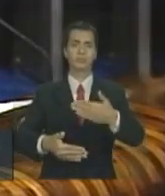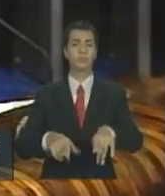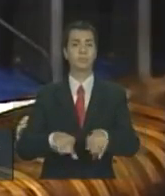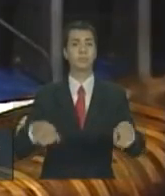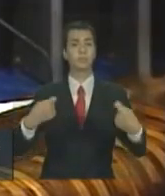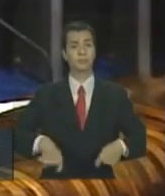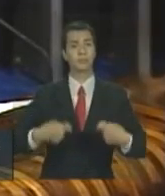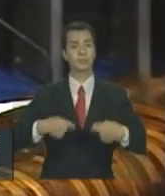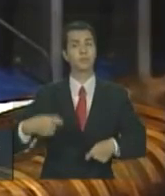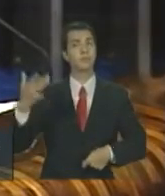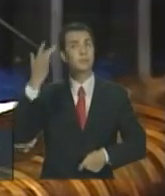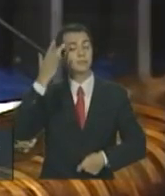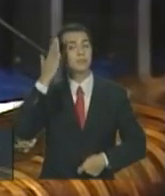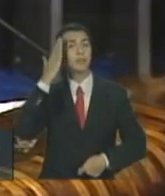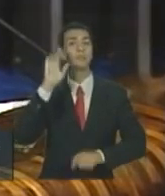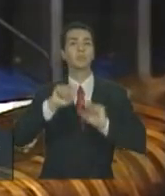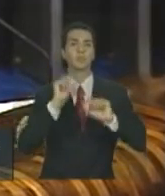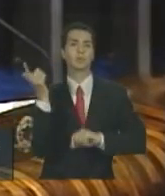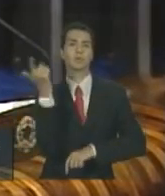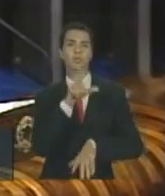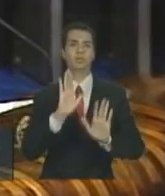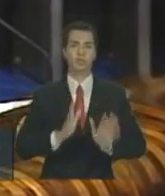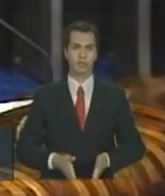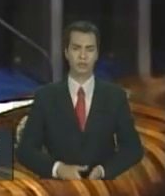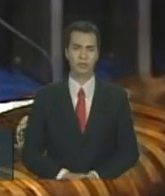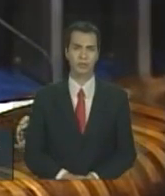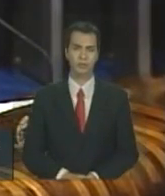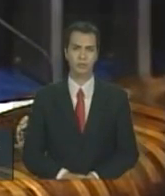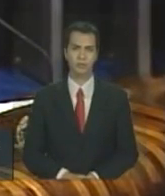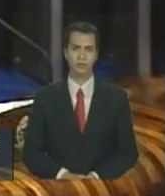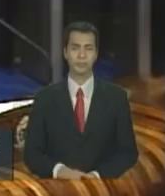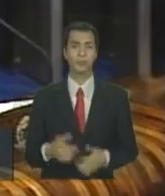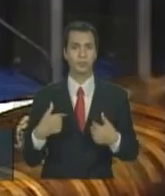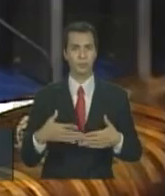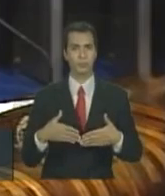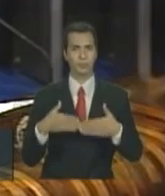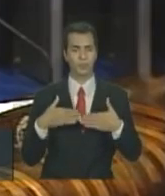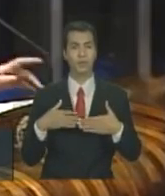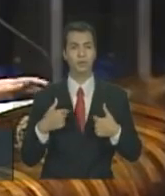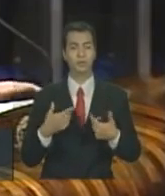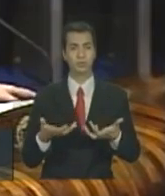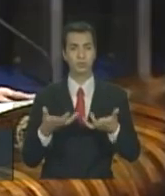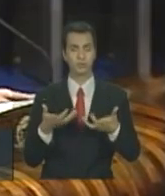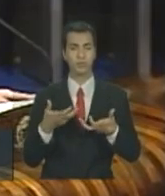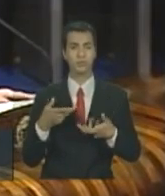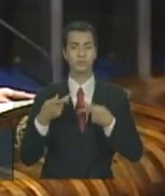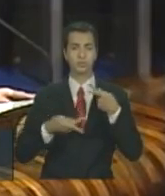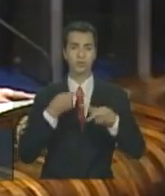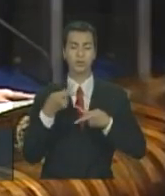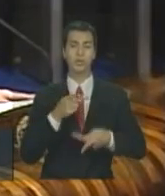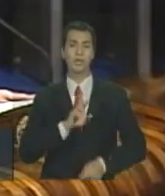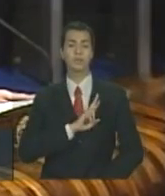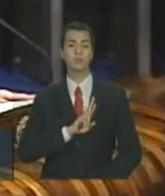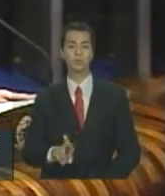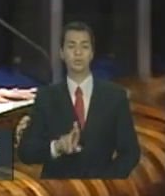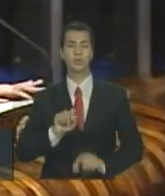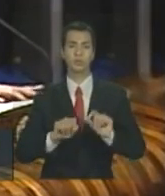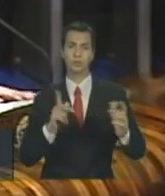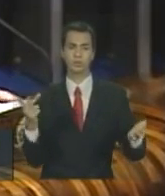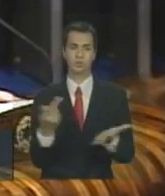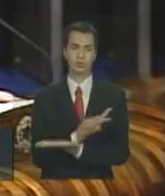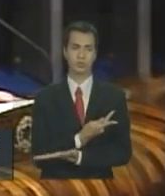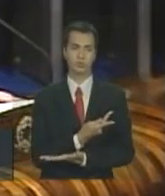consciência também do que já conquistamos. Permitam-me citar alguns resultados da redução